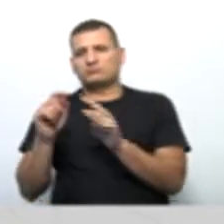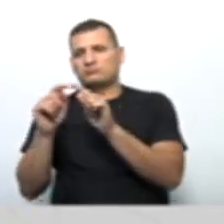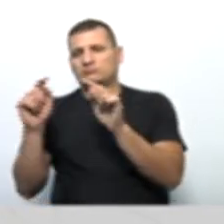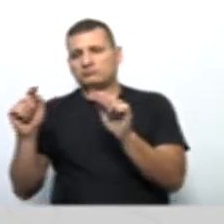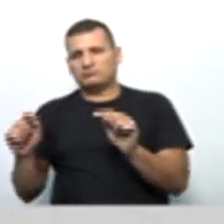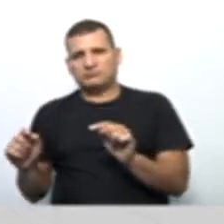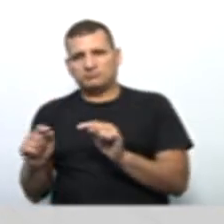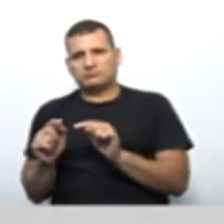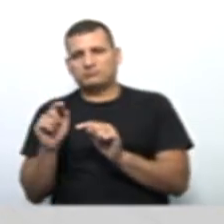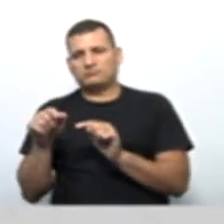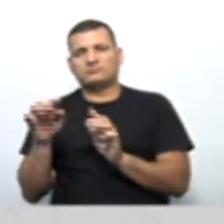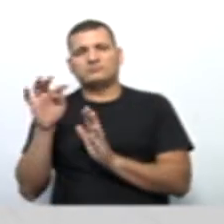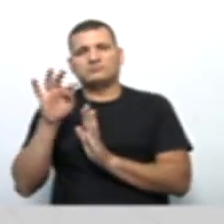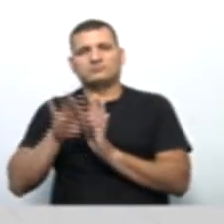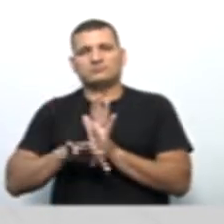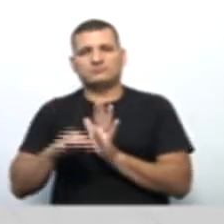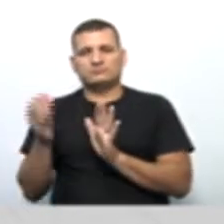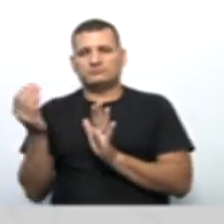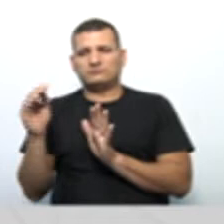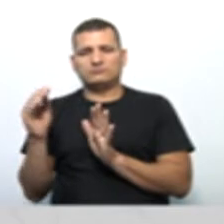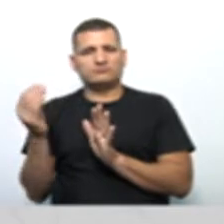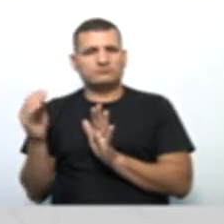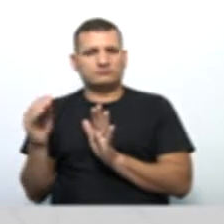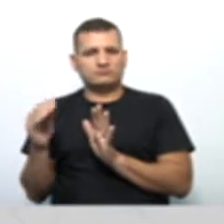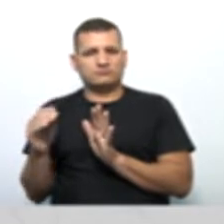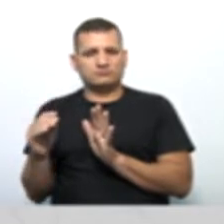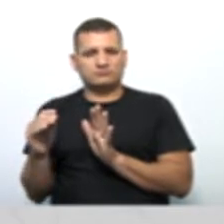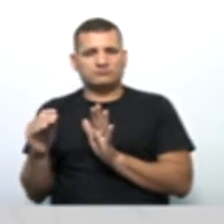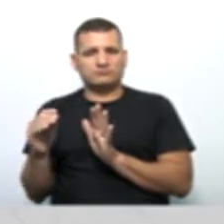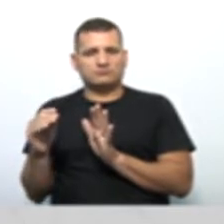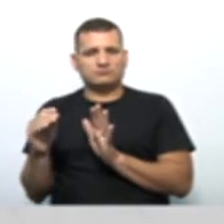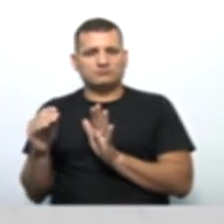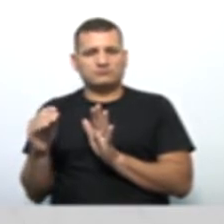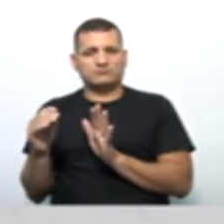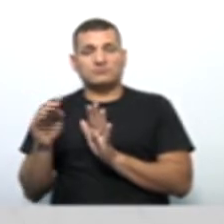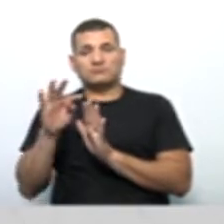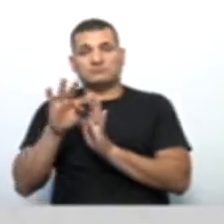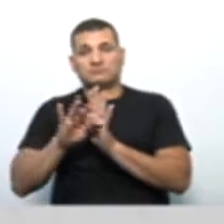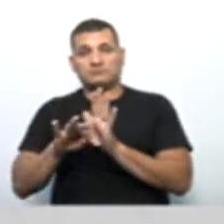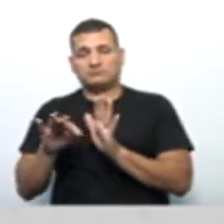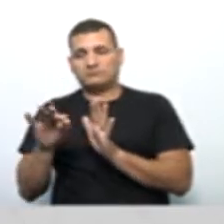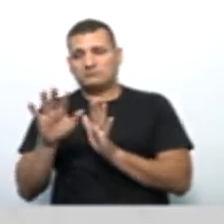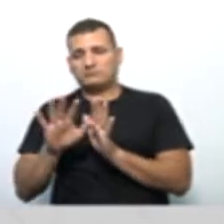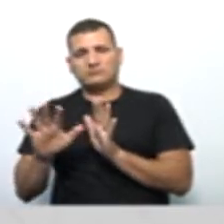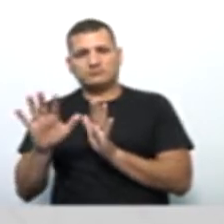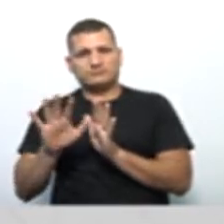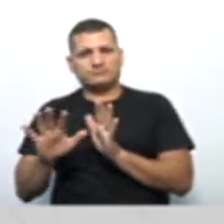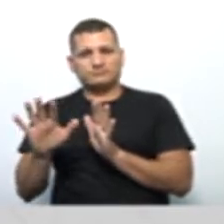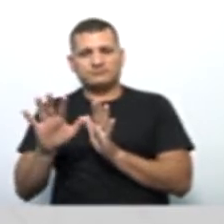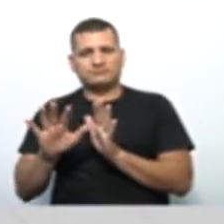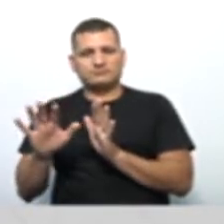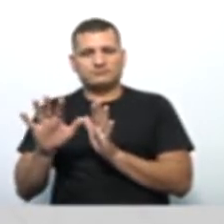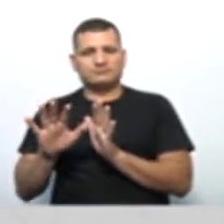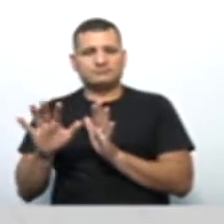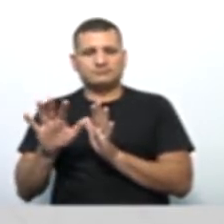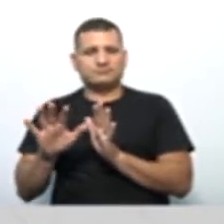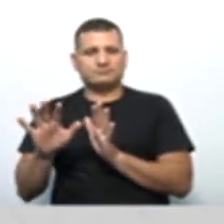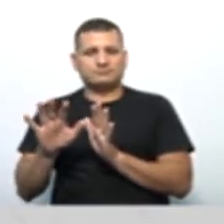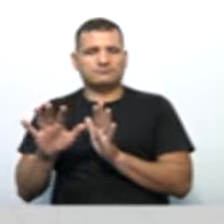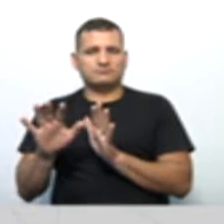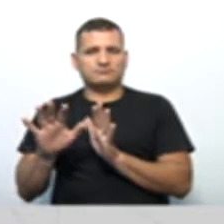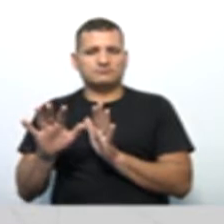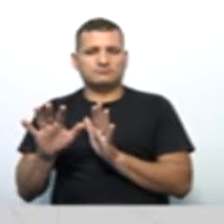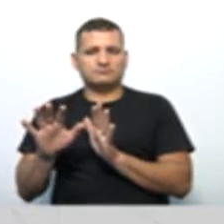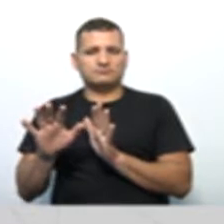parte aqui vai entrar os textos estão o texto ele ficou restrito a essa área então aqui vai ser pequeno não vai